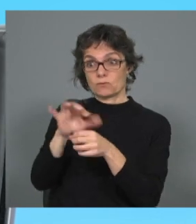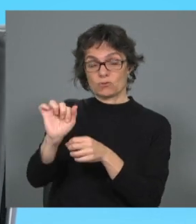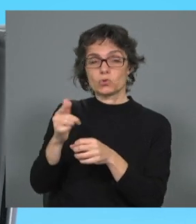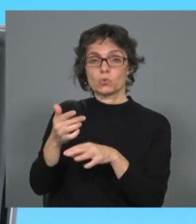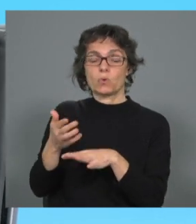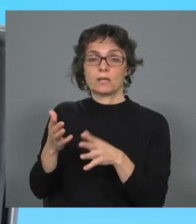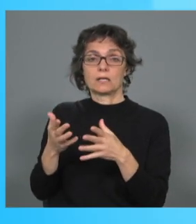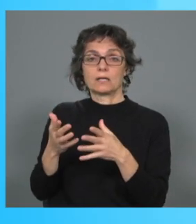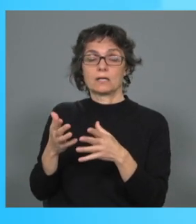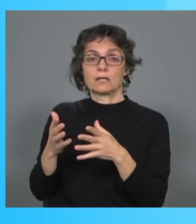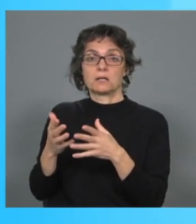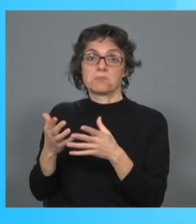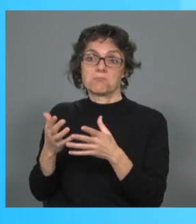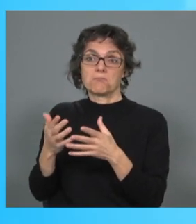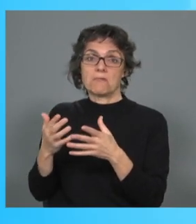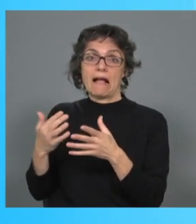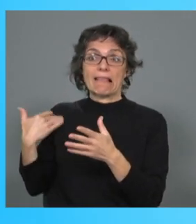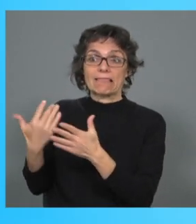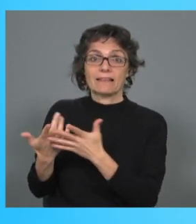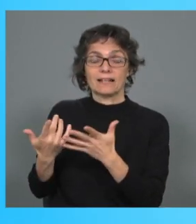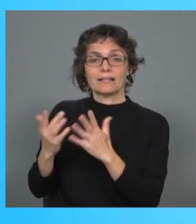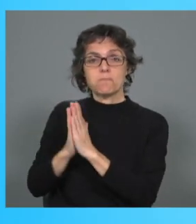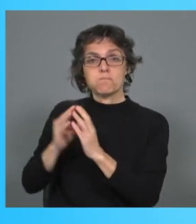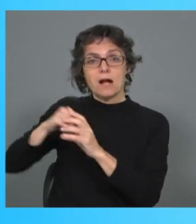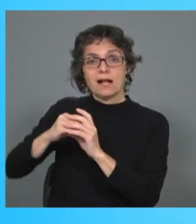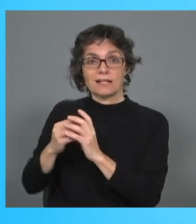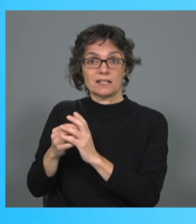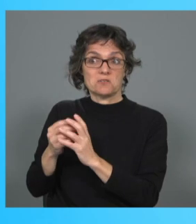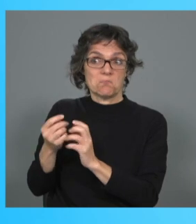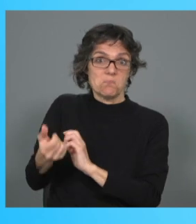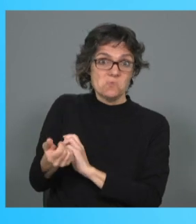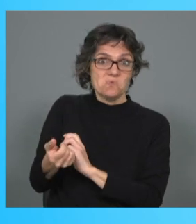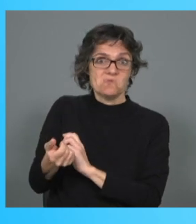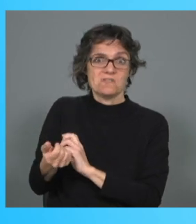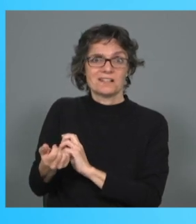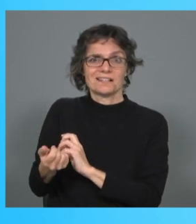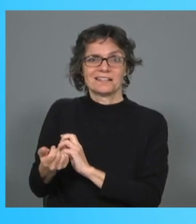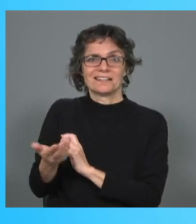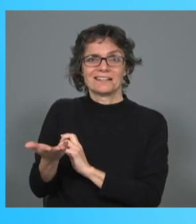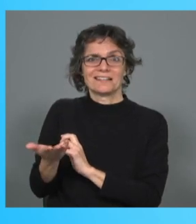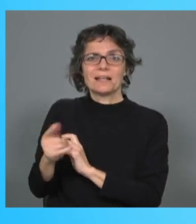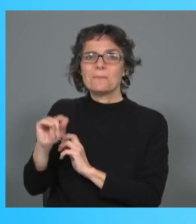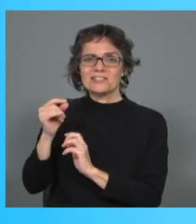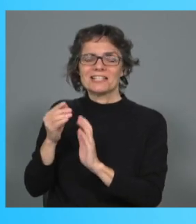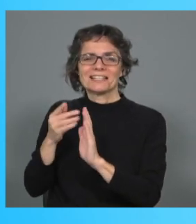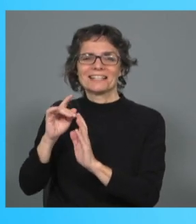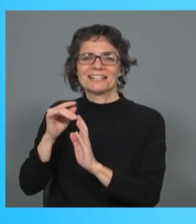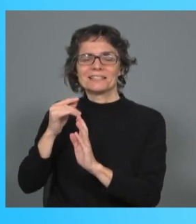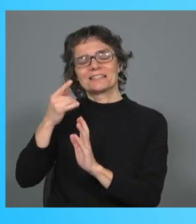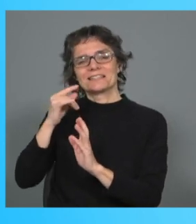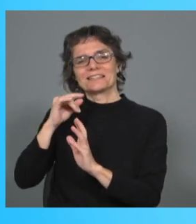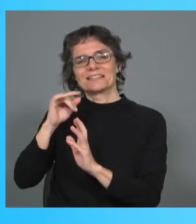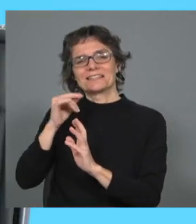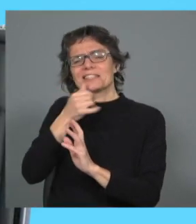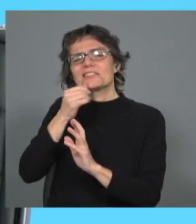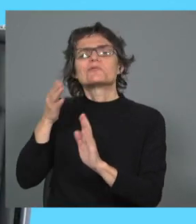caminhada dentro da Igreja, mas depois, lá está, um dia entrou, não ficou no carro à espera. O